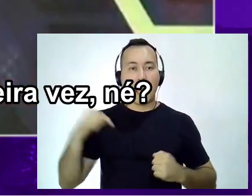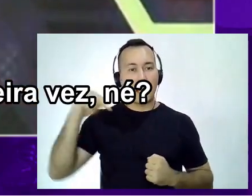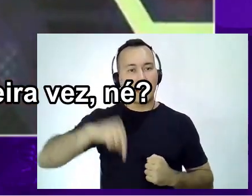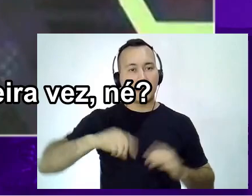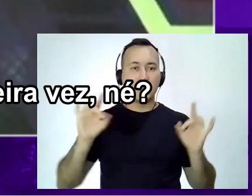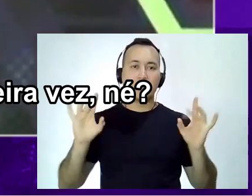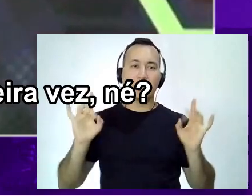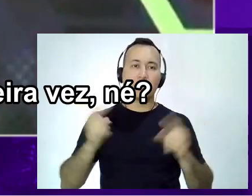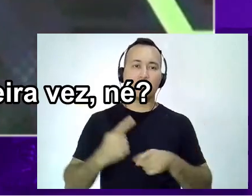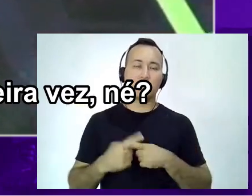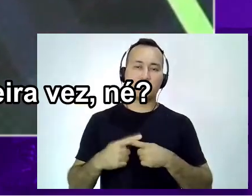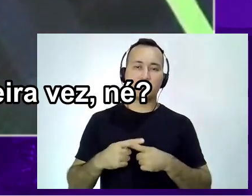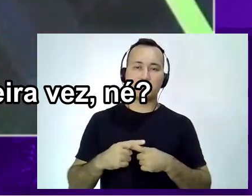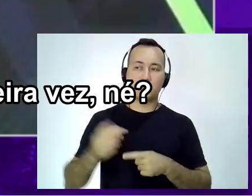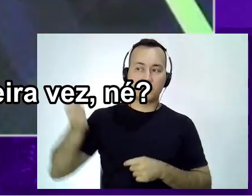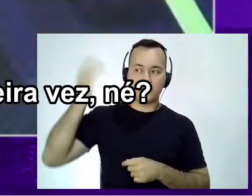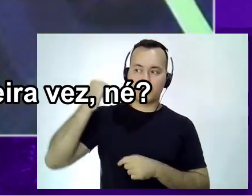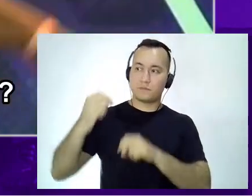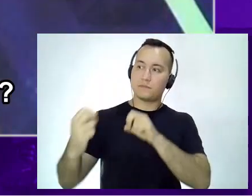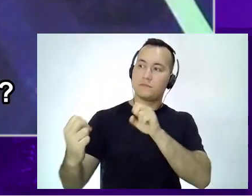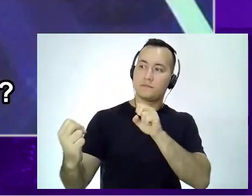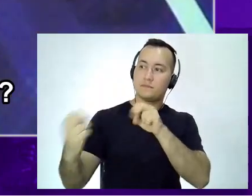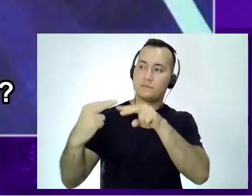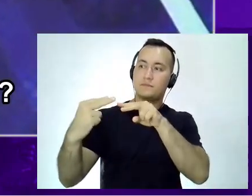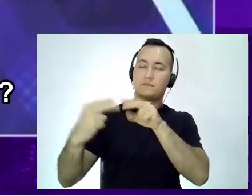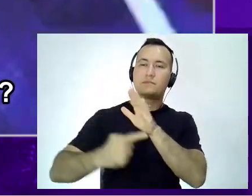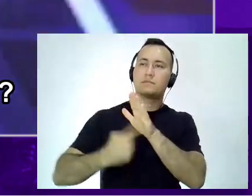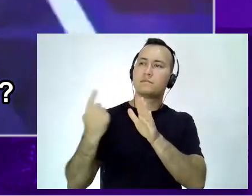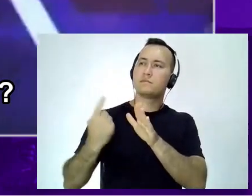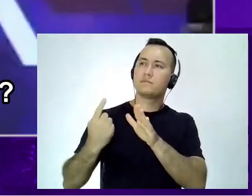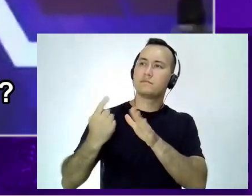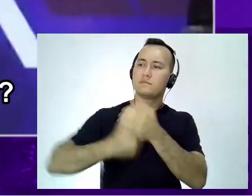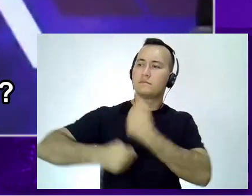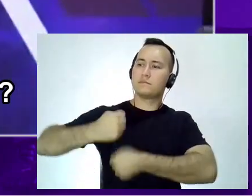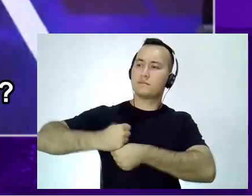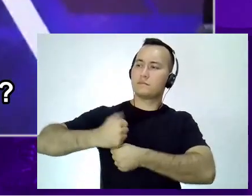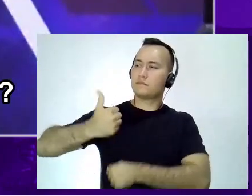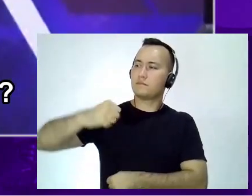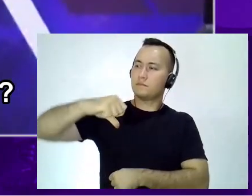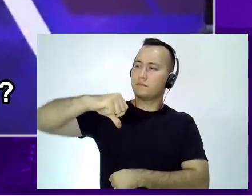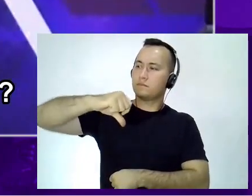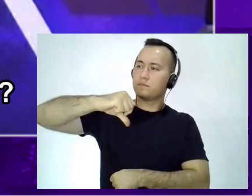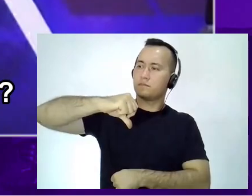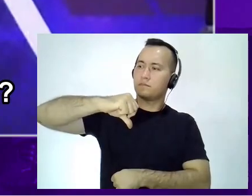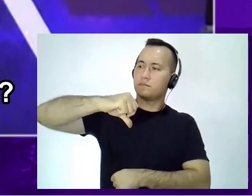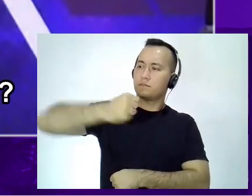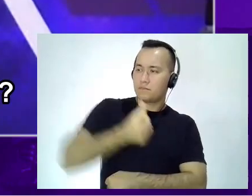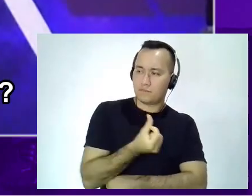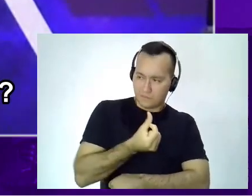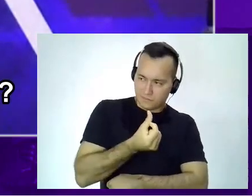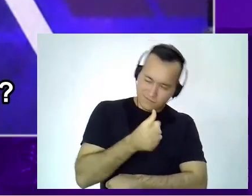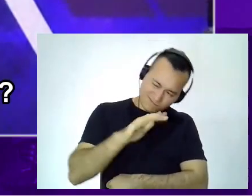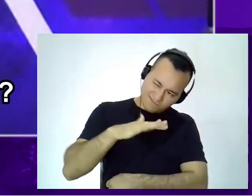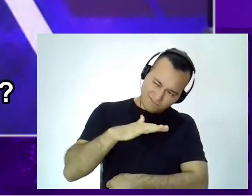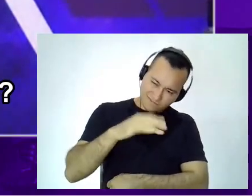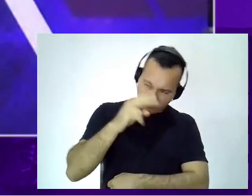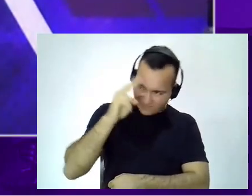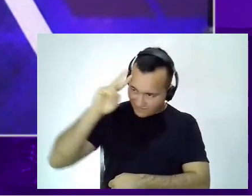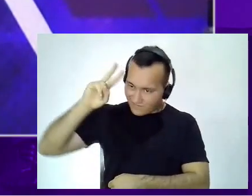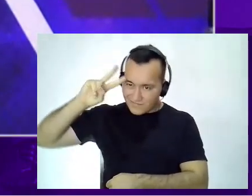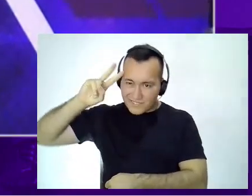gente se viu pela primeira vez, né? Acho que foi em 96, 97. Vocês lembram disso,